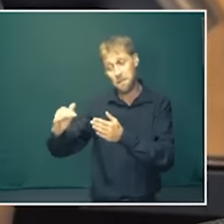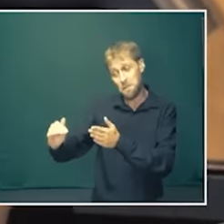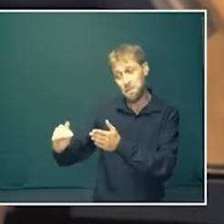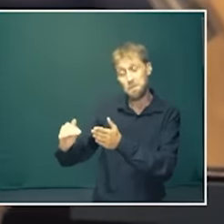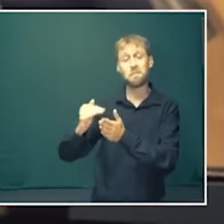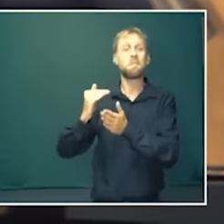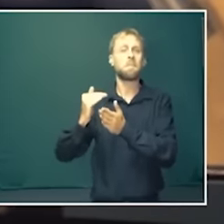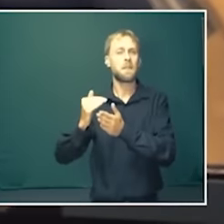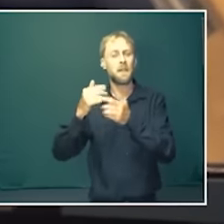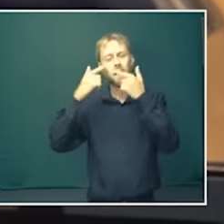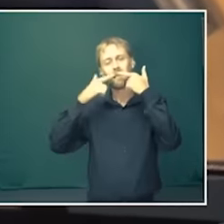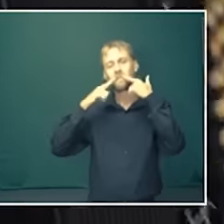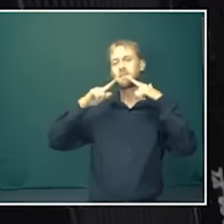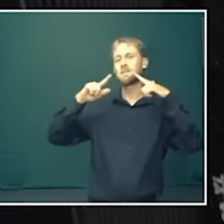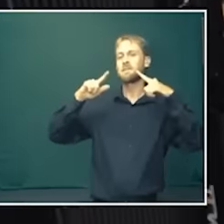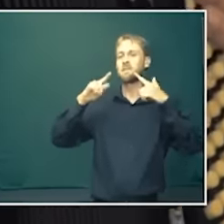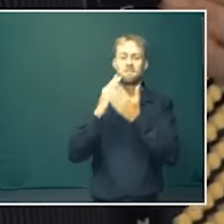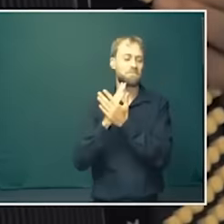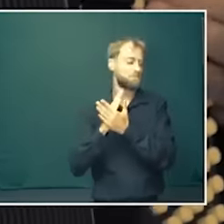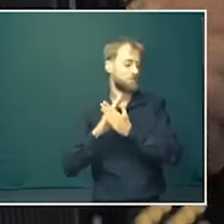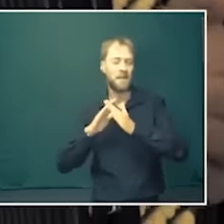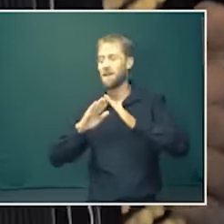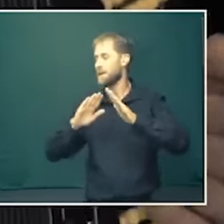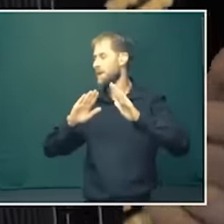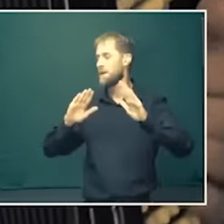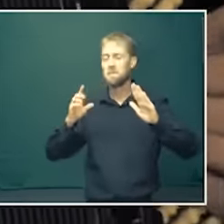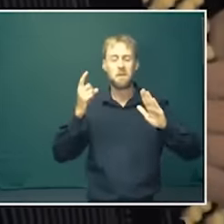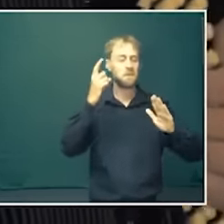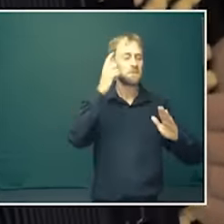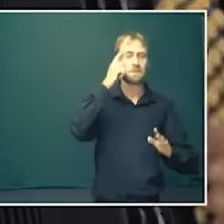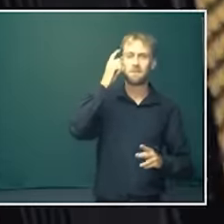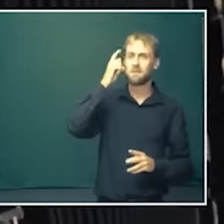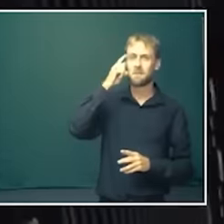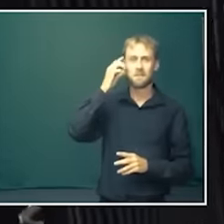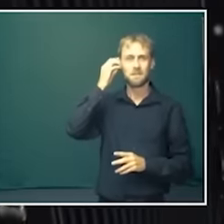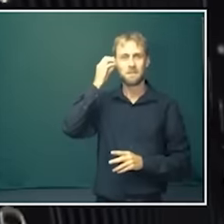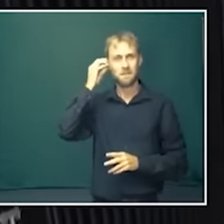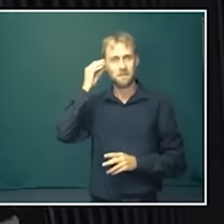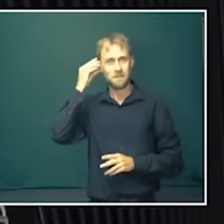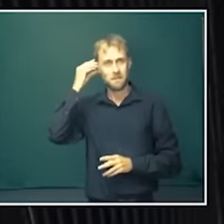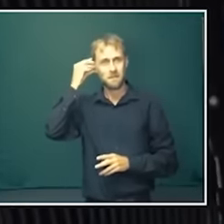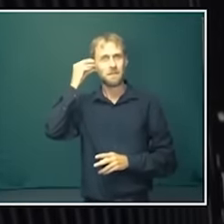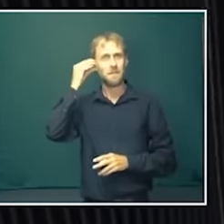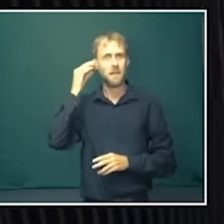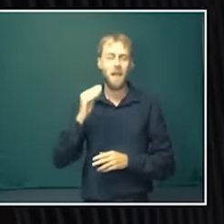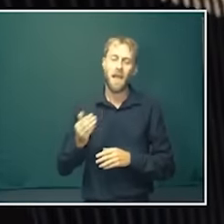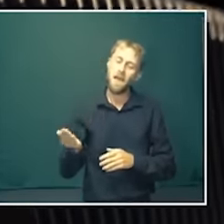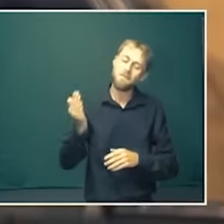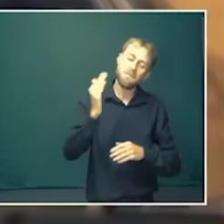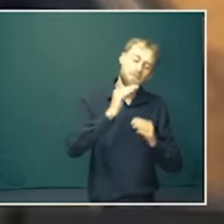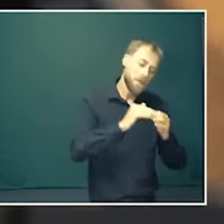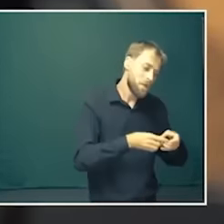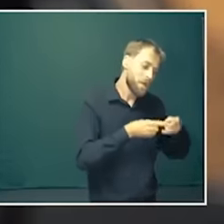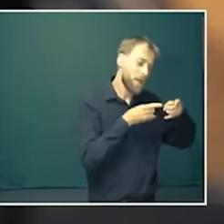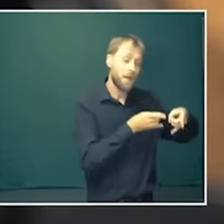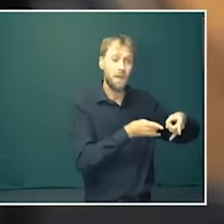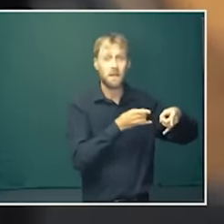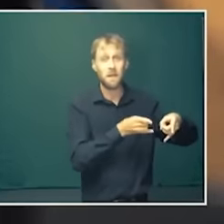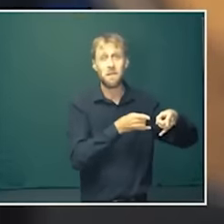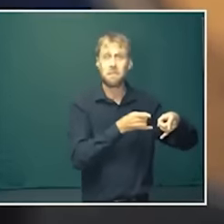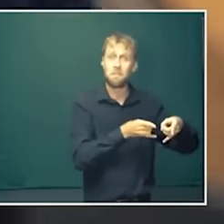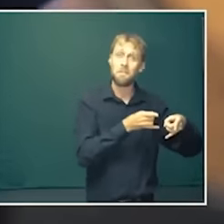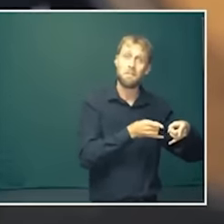um sorriso, já era todo meu juízo e a conversa termina na minha cama ou na